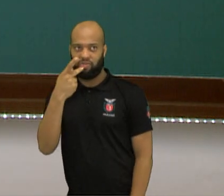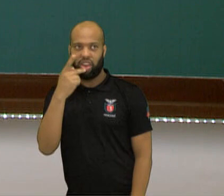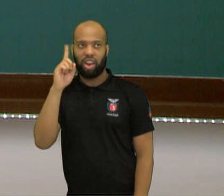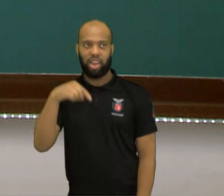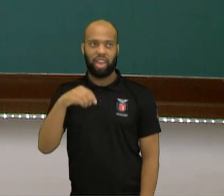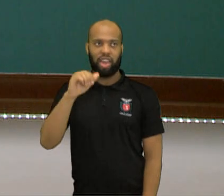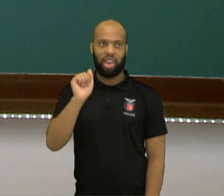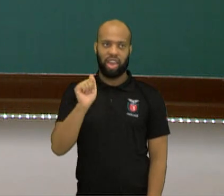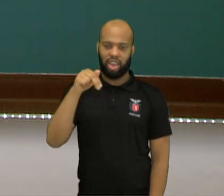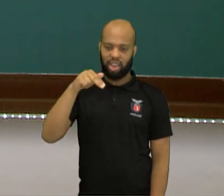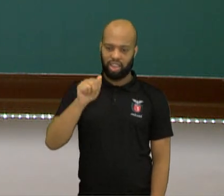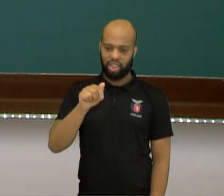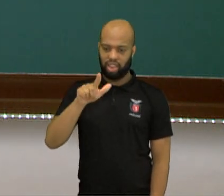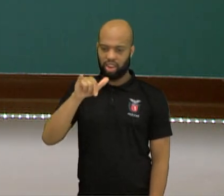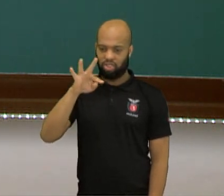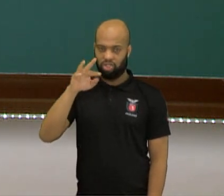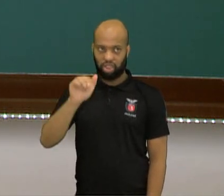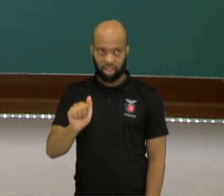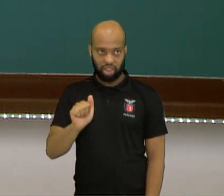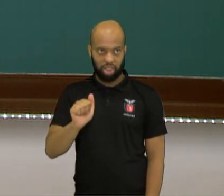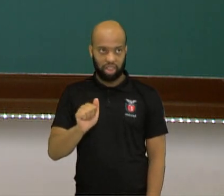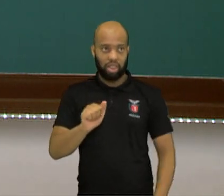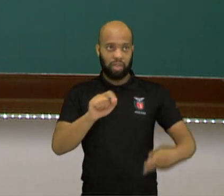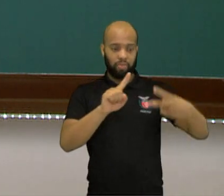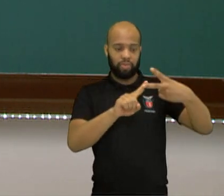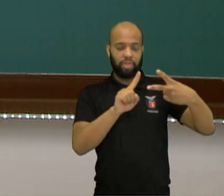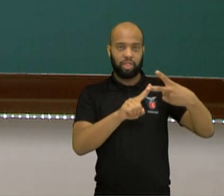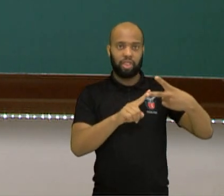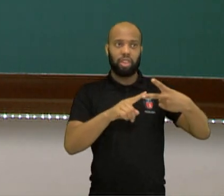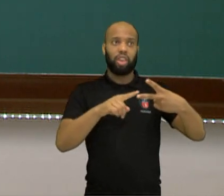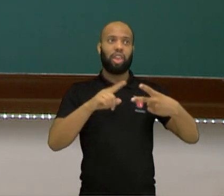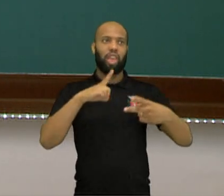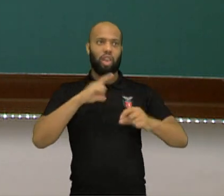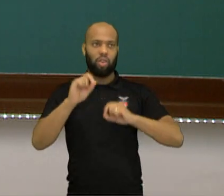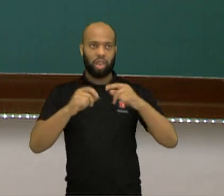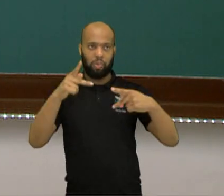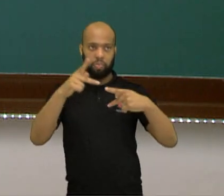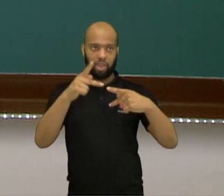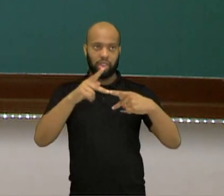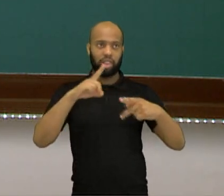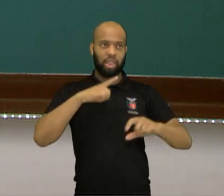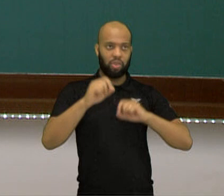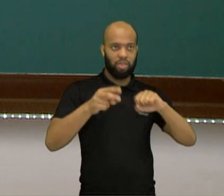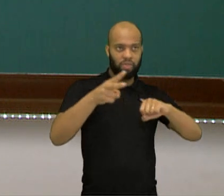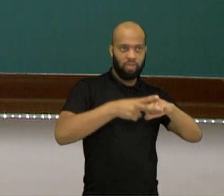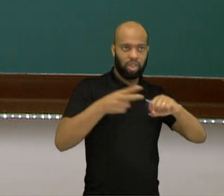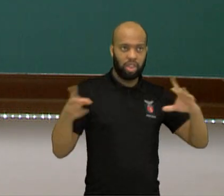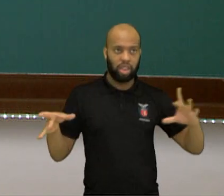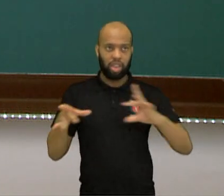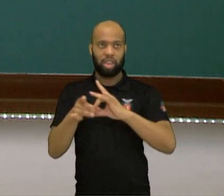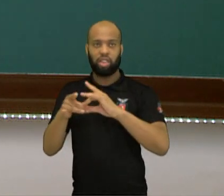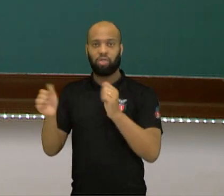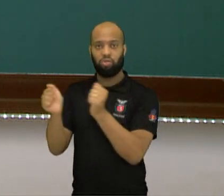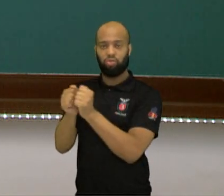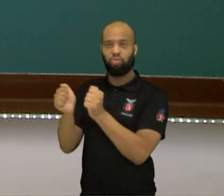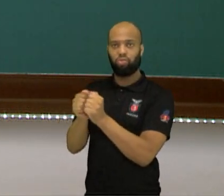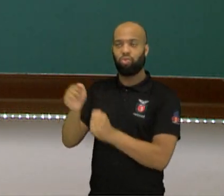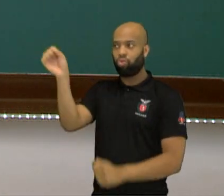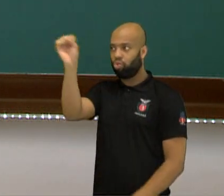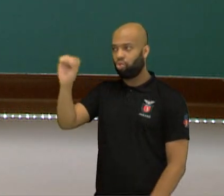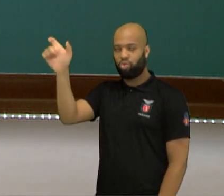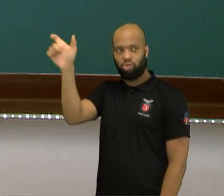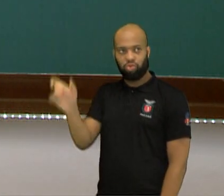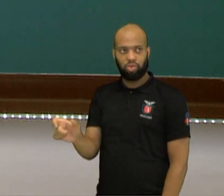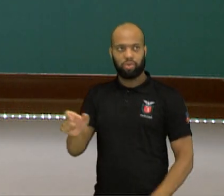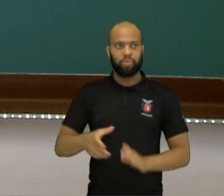predicativa, tem verbo de ligação com sujeito. Na completiva nominal, ela vai completar um nome.